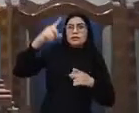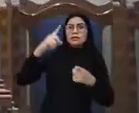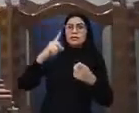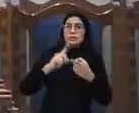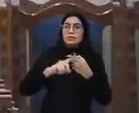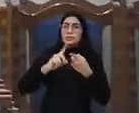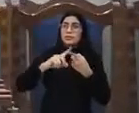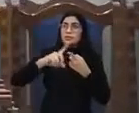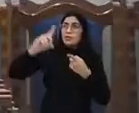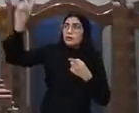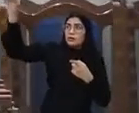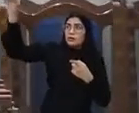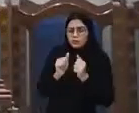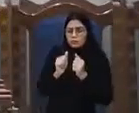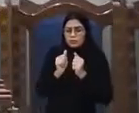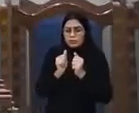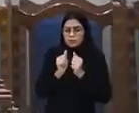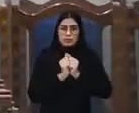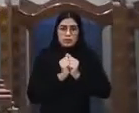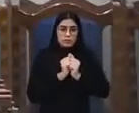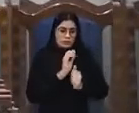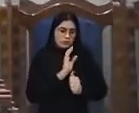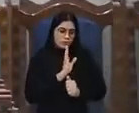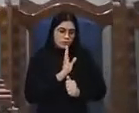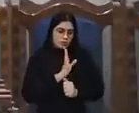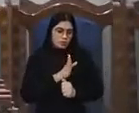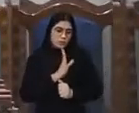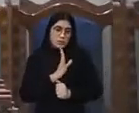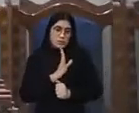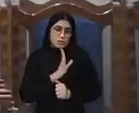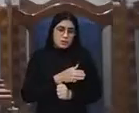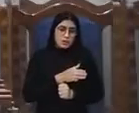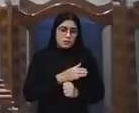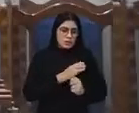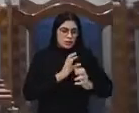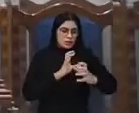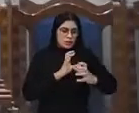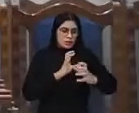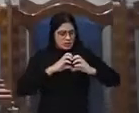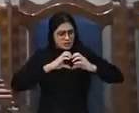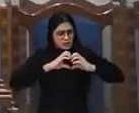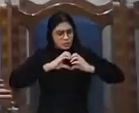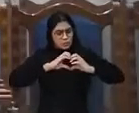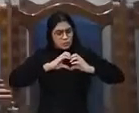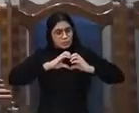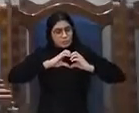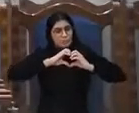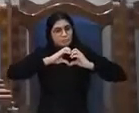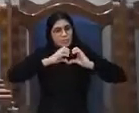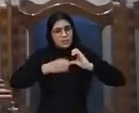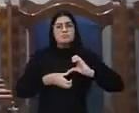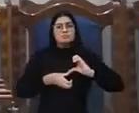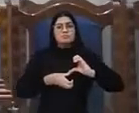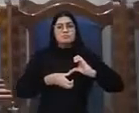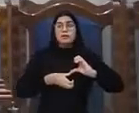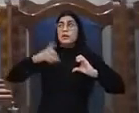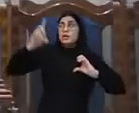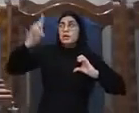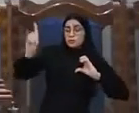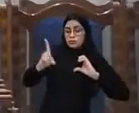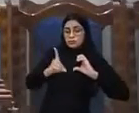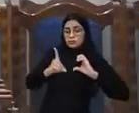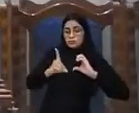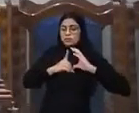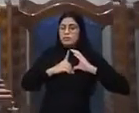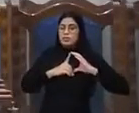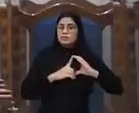Quebrado. Contrito é uma pessoa que está com o coração quebrado, em pedaço. Eu também habito com contrito e